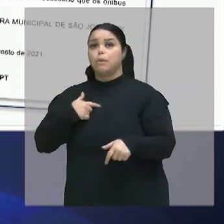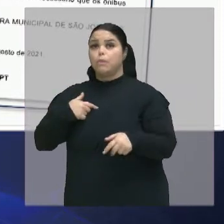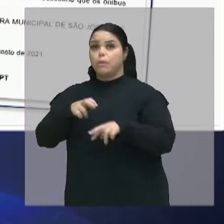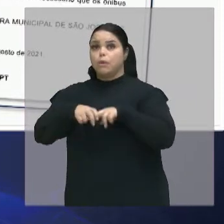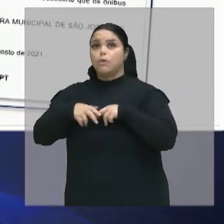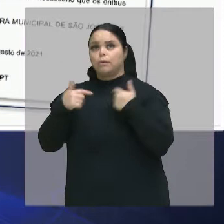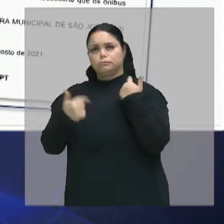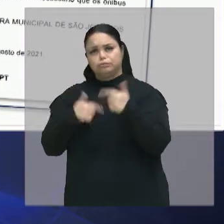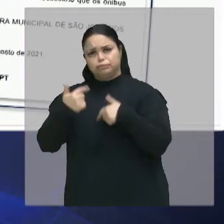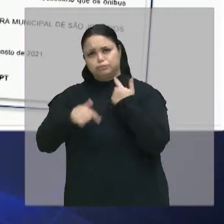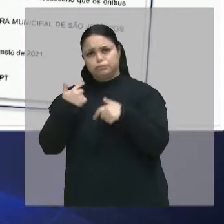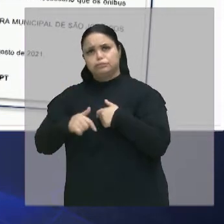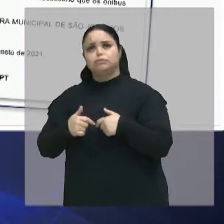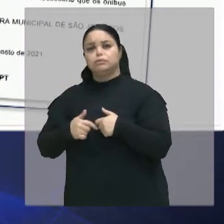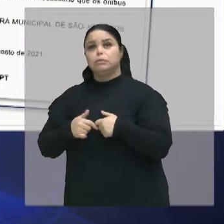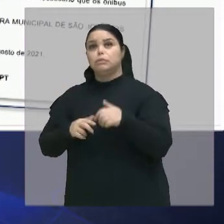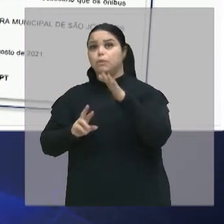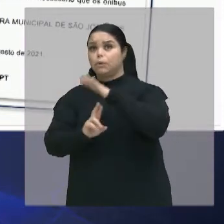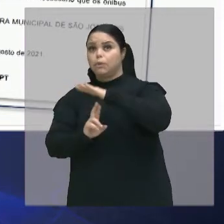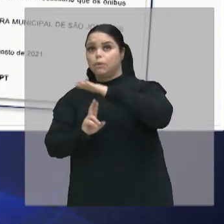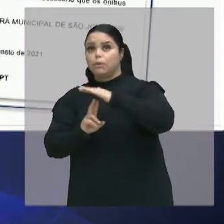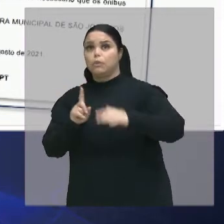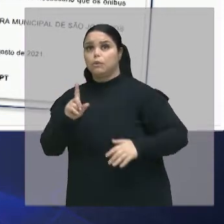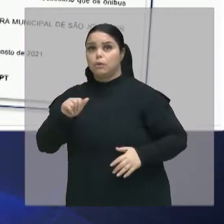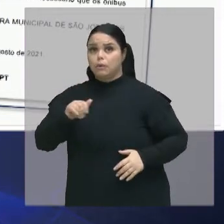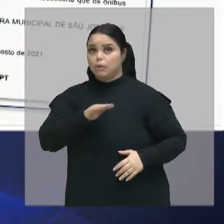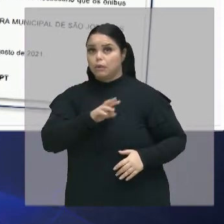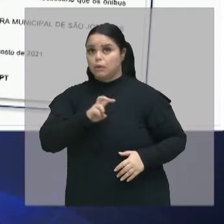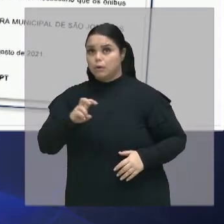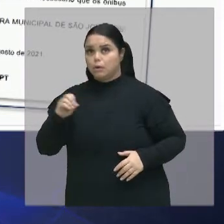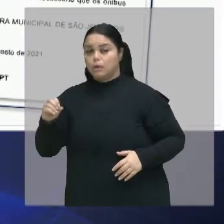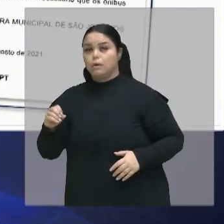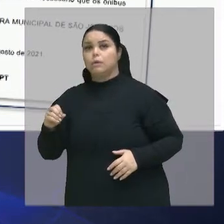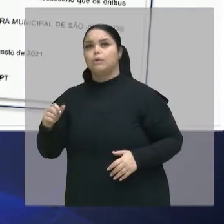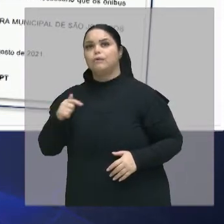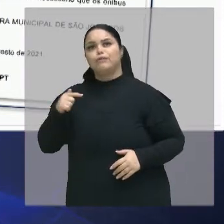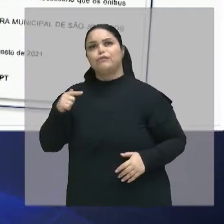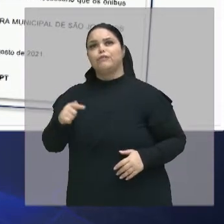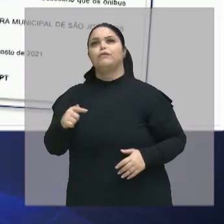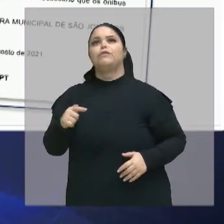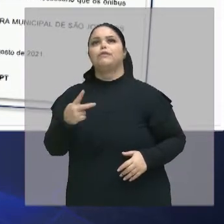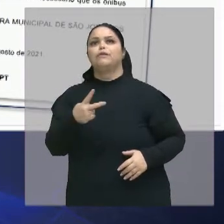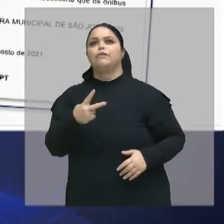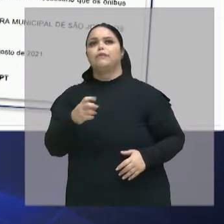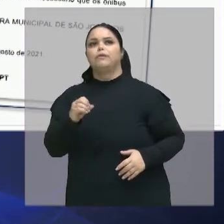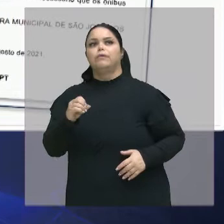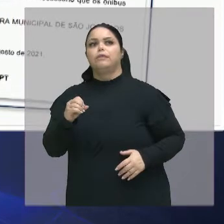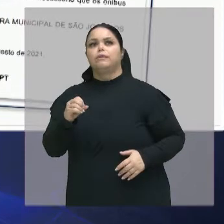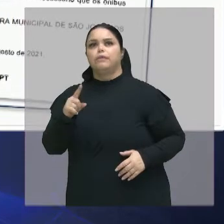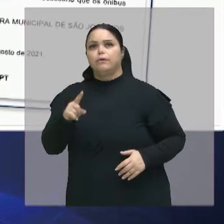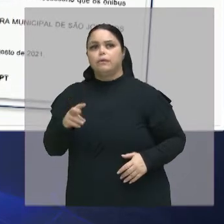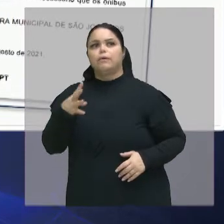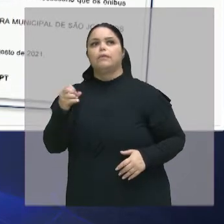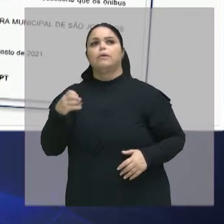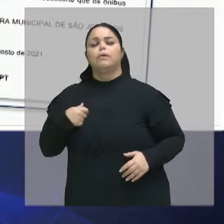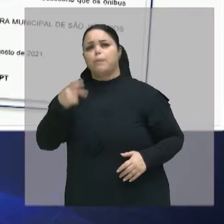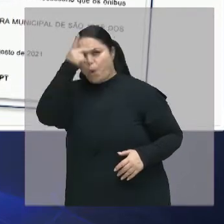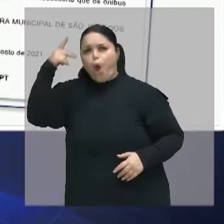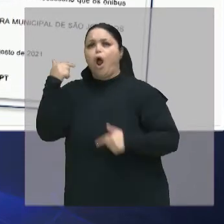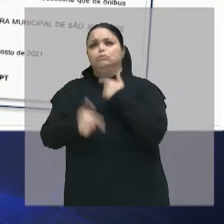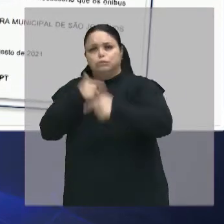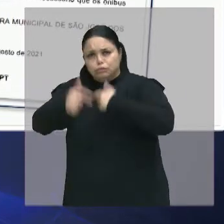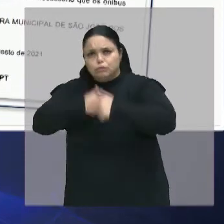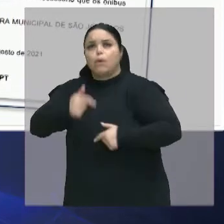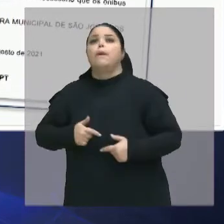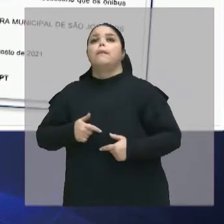trabalhadora, sai da rodoviária 17h50 e o último ônibus 20h40. Bom, as pessoas que trabalham e